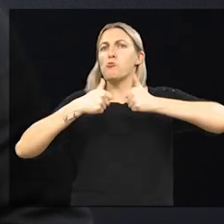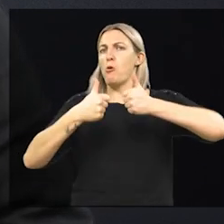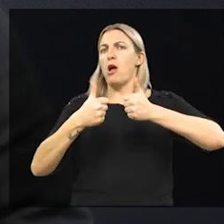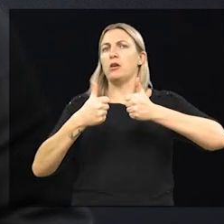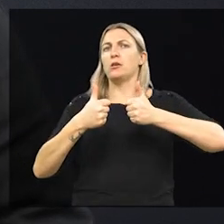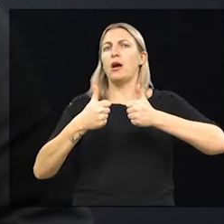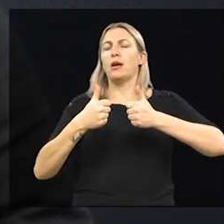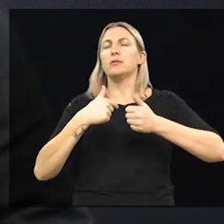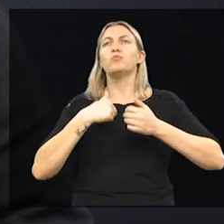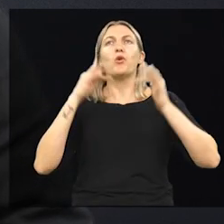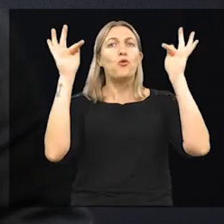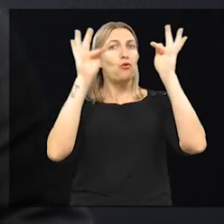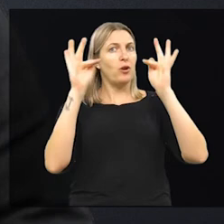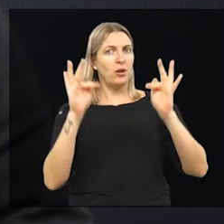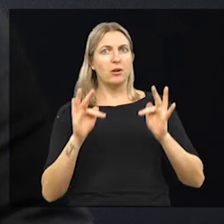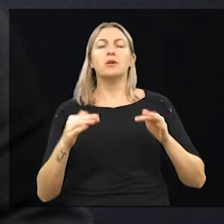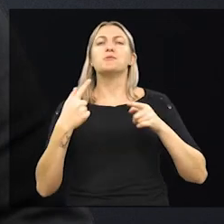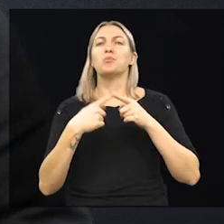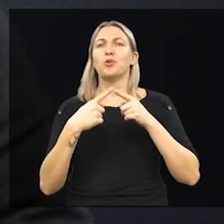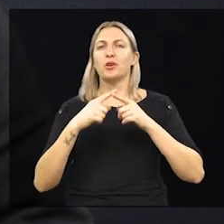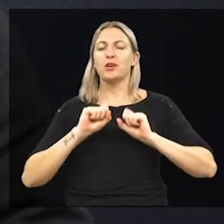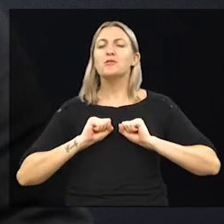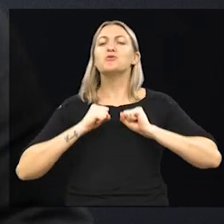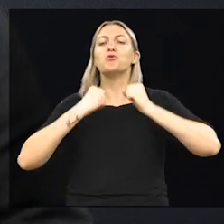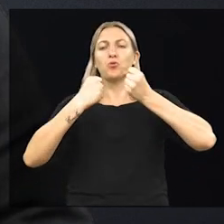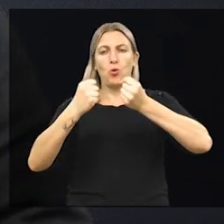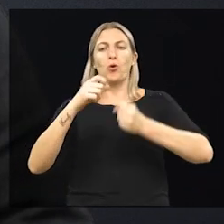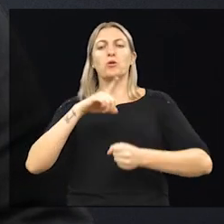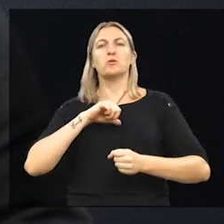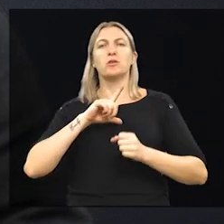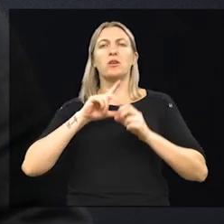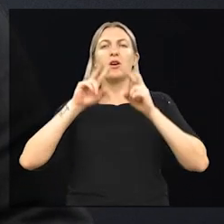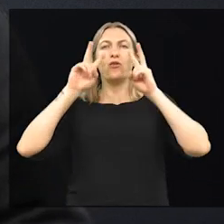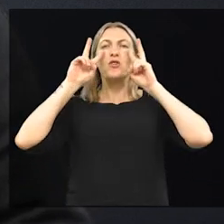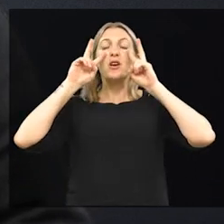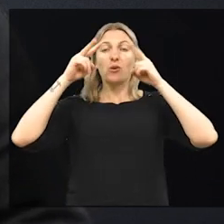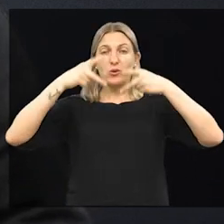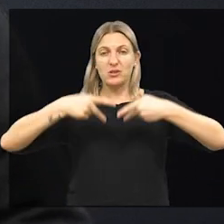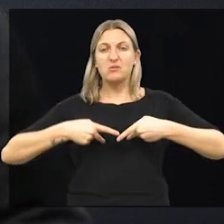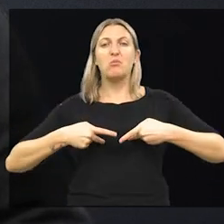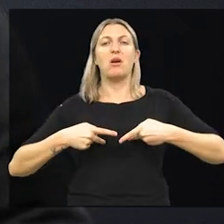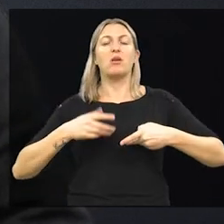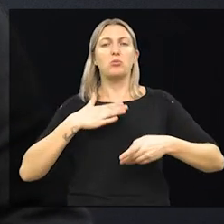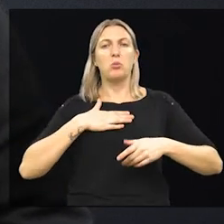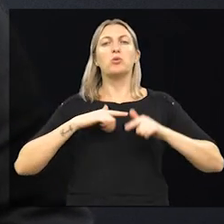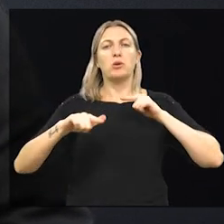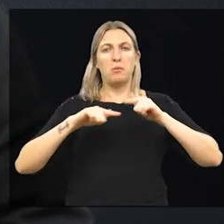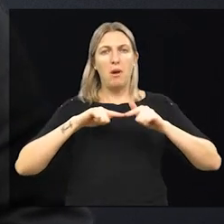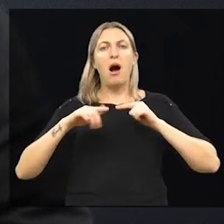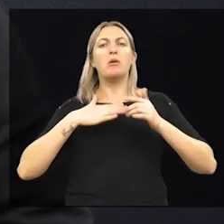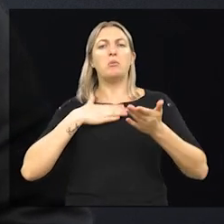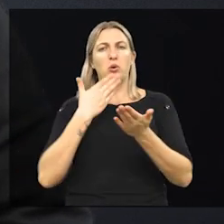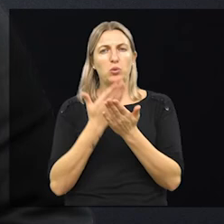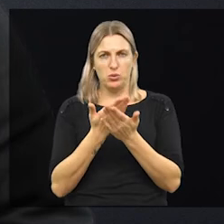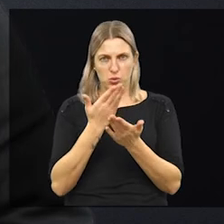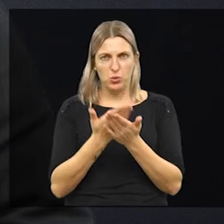por todo o esforço que que é reconhecido através do trabalho através do estudo e